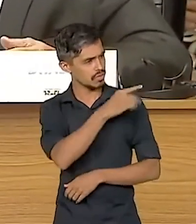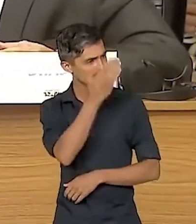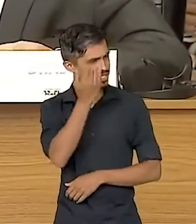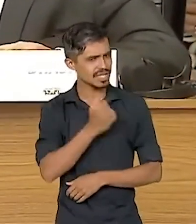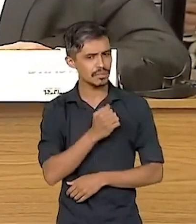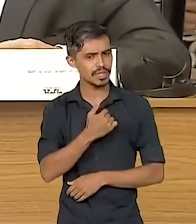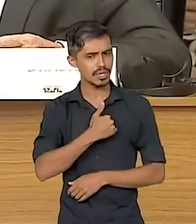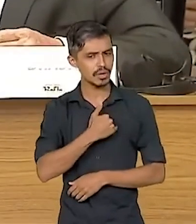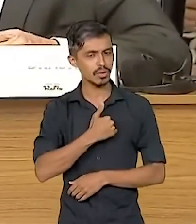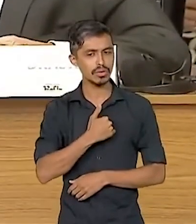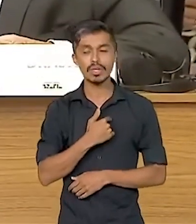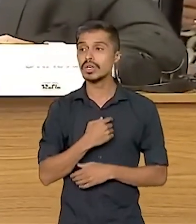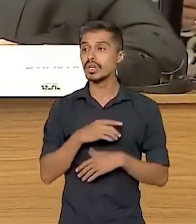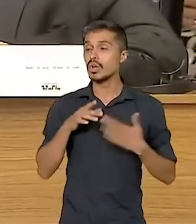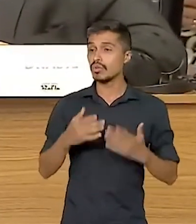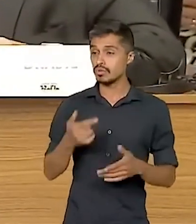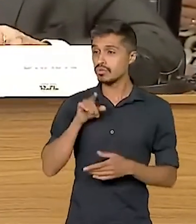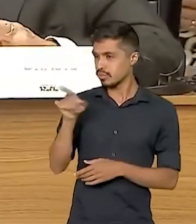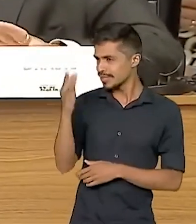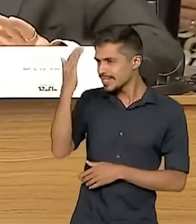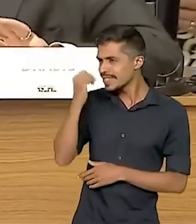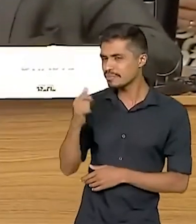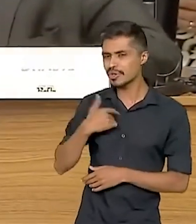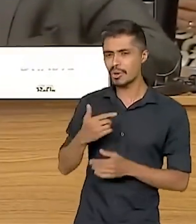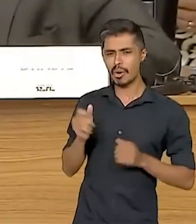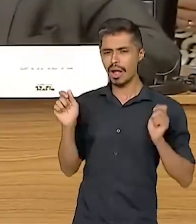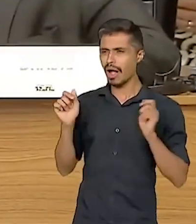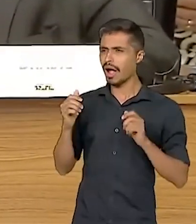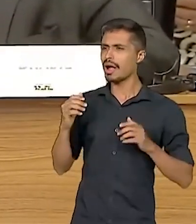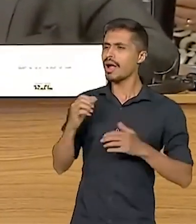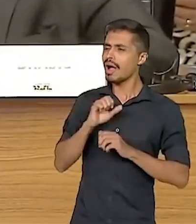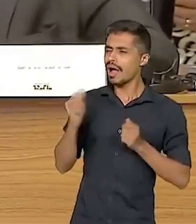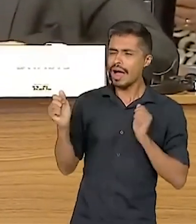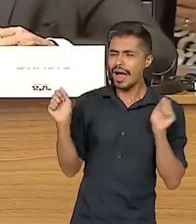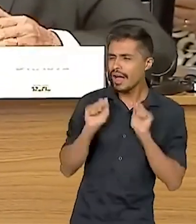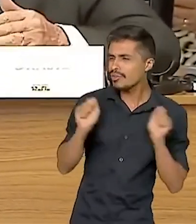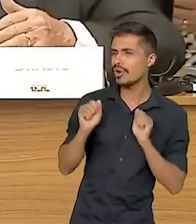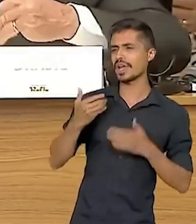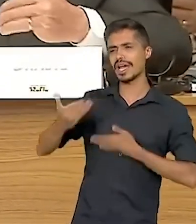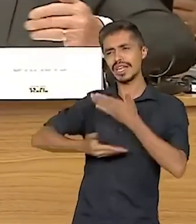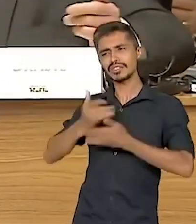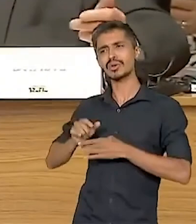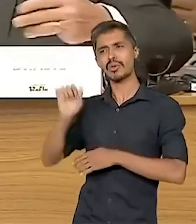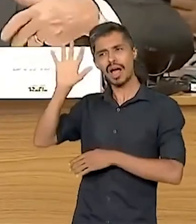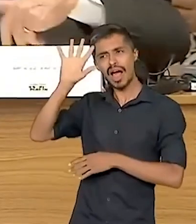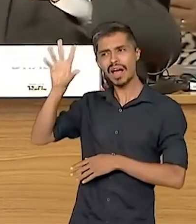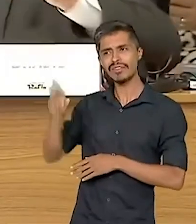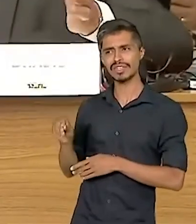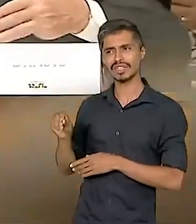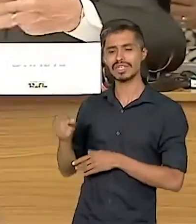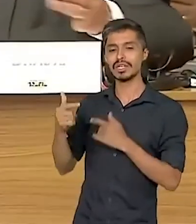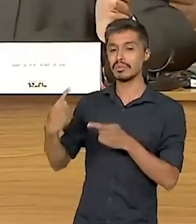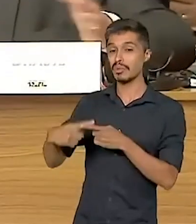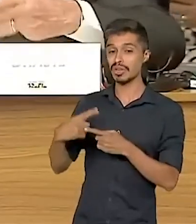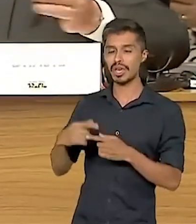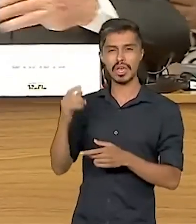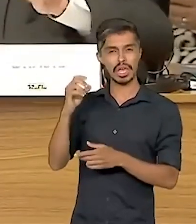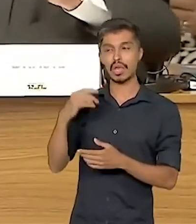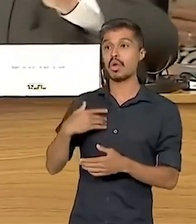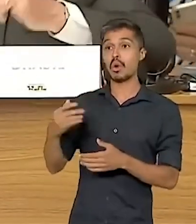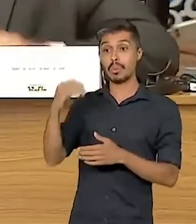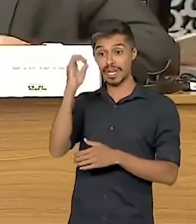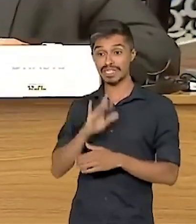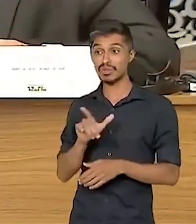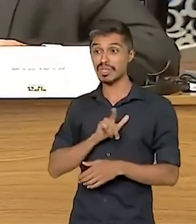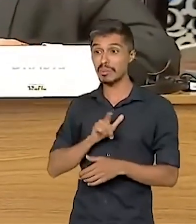que eu sou um fanático pela relação com a África, até porque eu acho que o Brasil tem uma dívida histórica com a África, nós